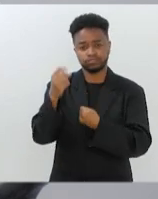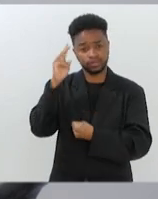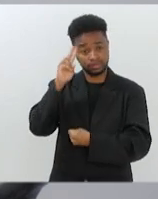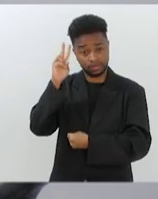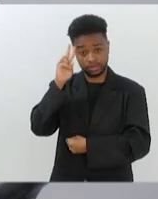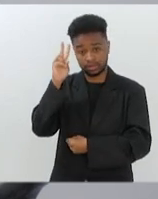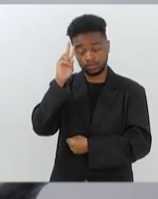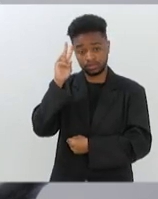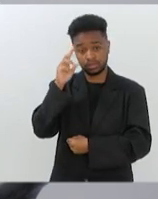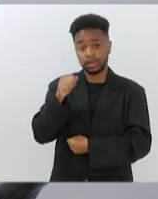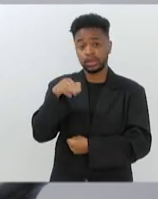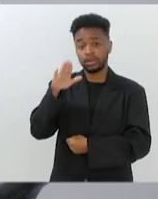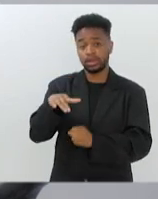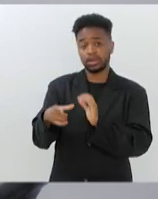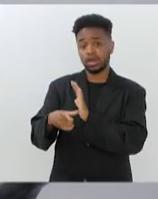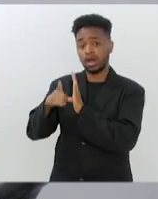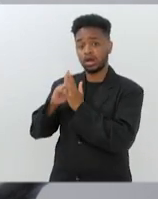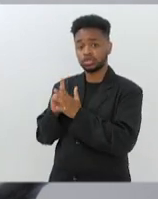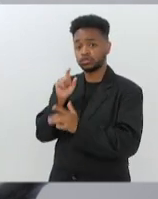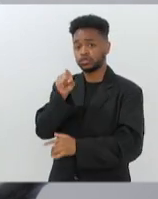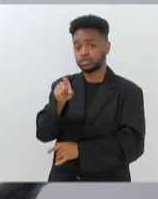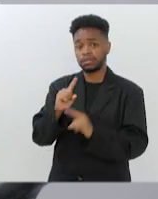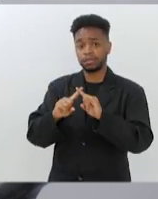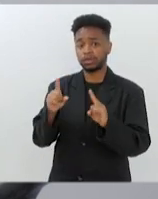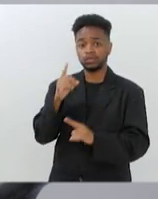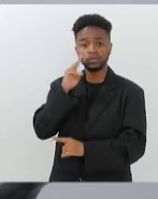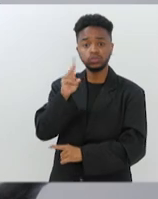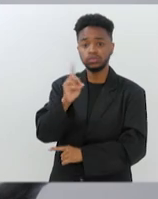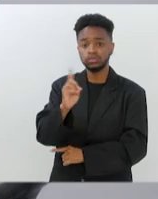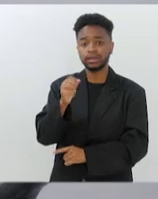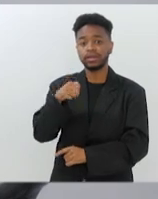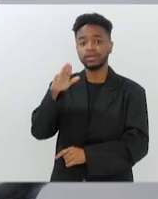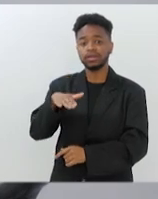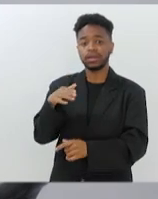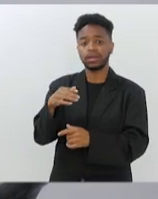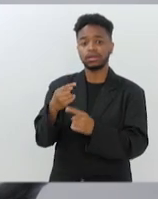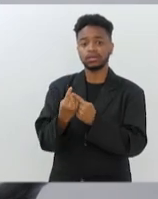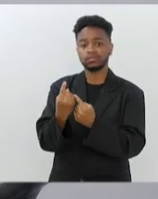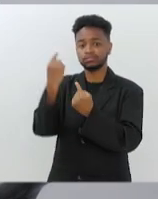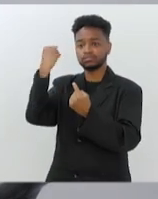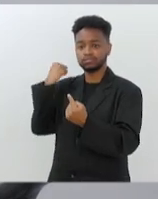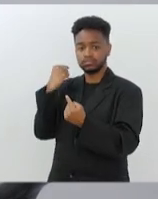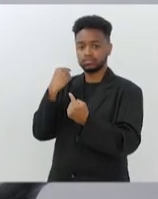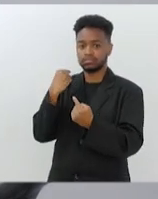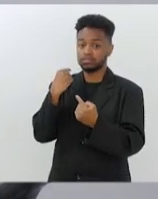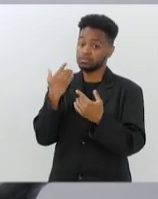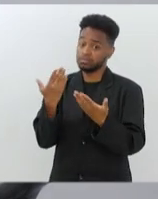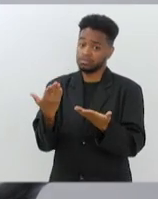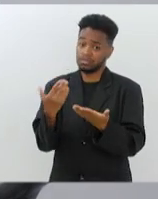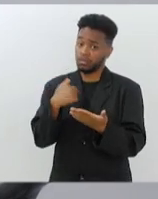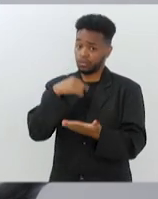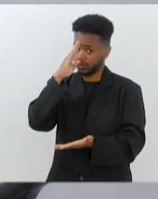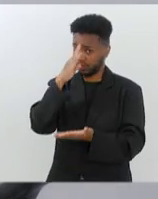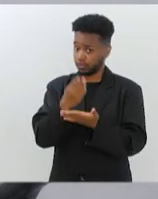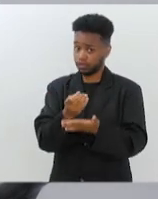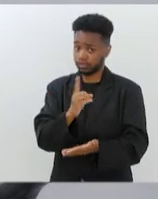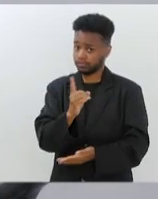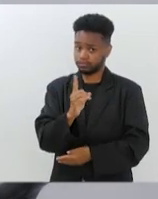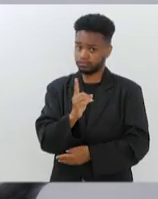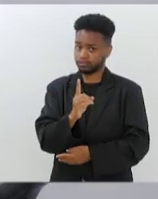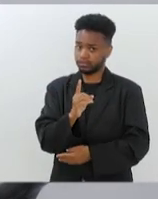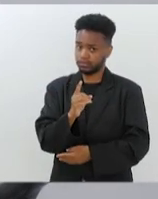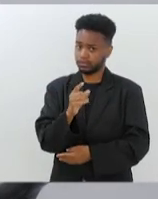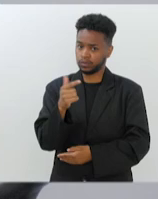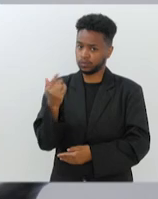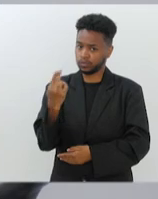lembrar quem quem era o seu antecessor e não lembrou quem era o antecessor do seu antecessor coisa que Particularmente eu não acredito só não tenho como